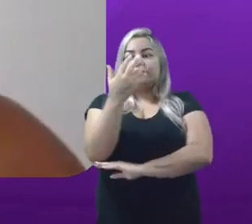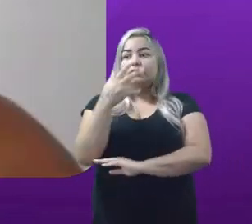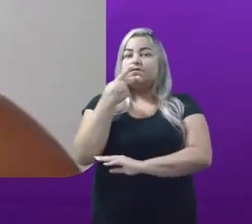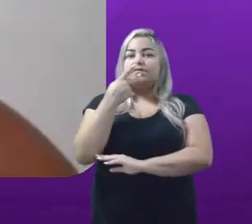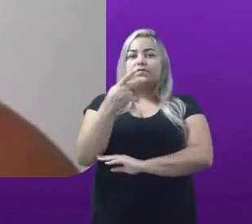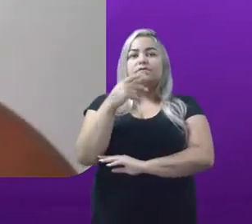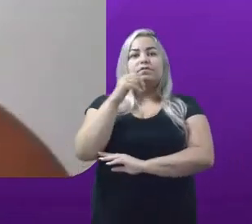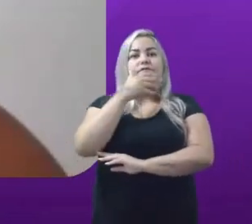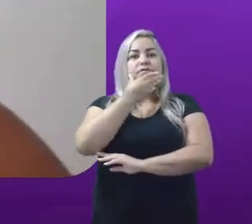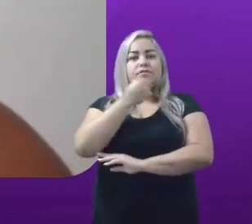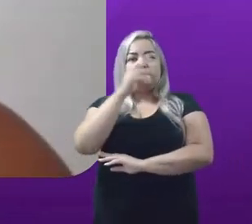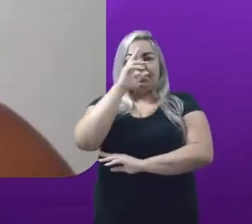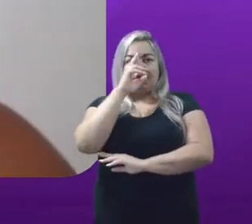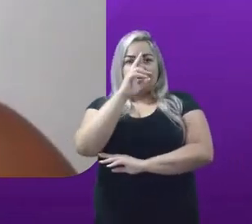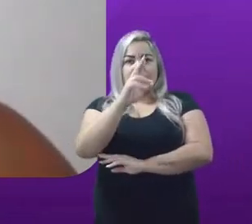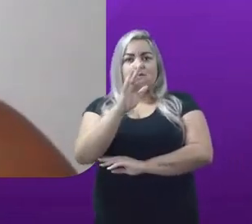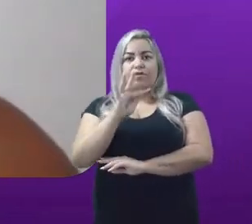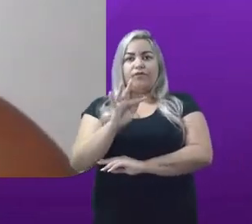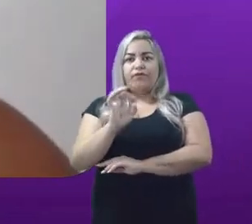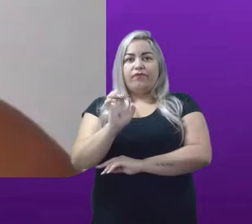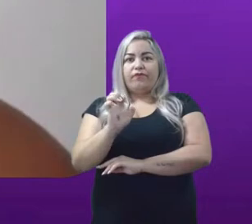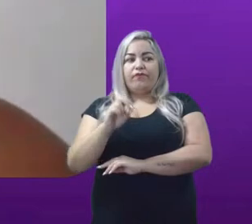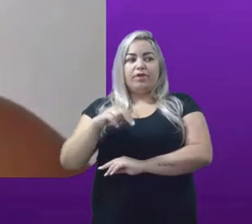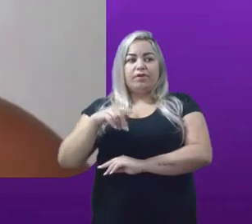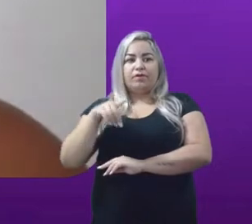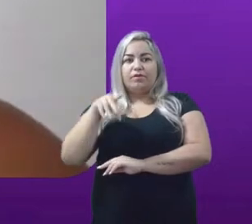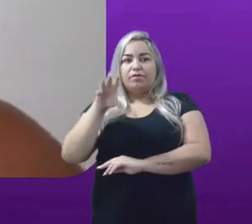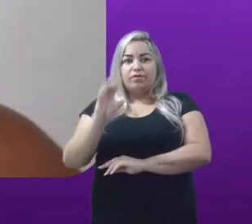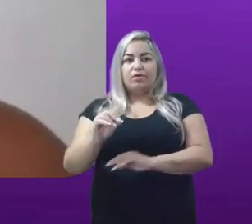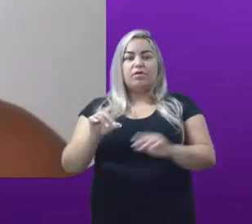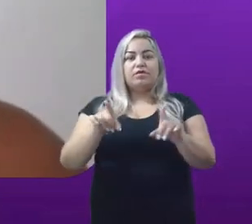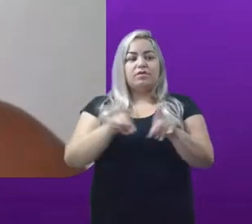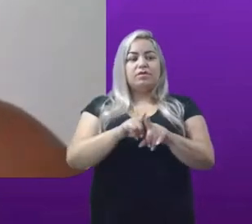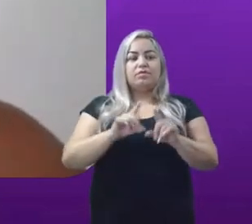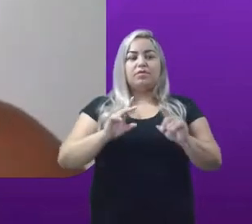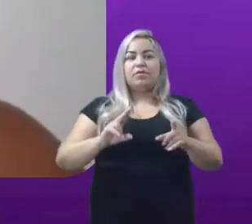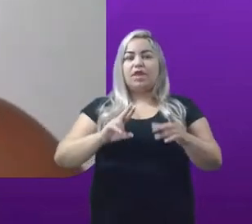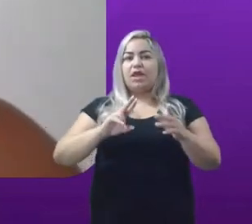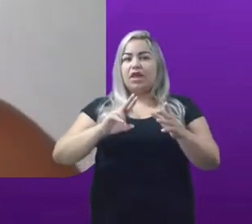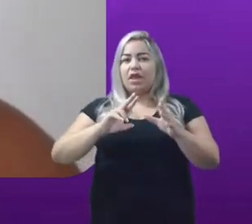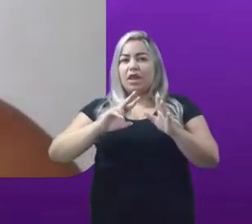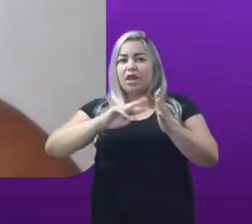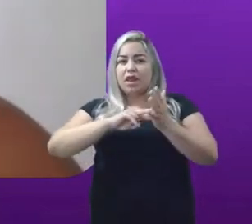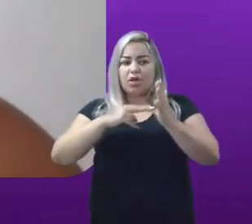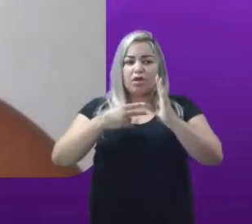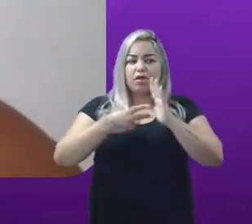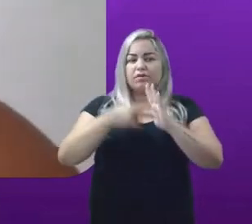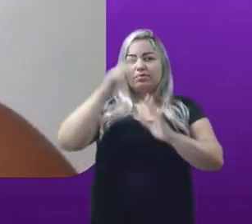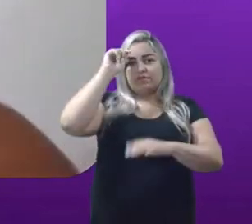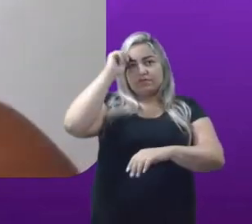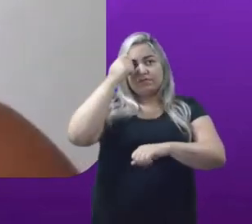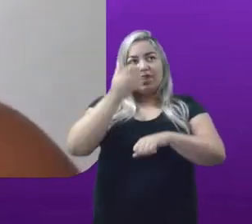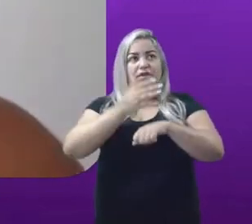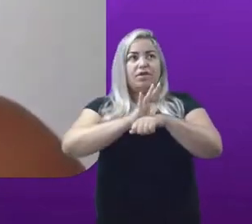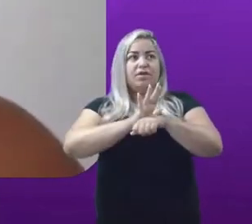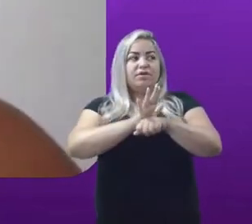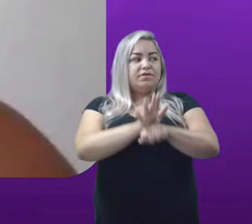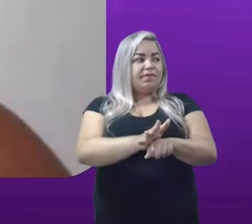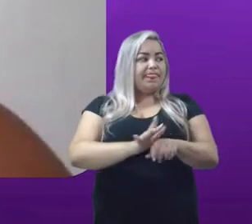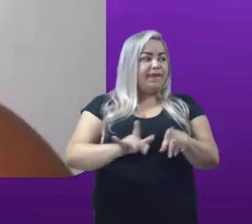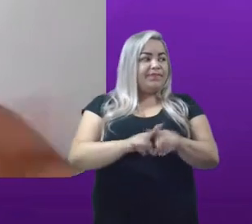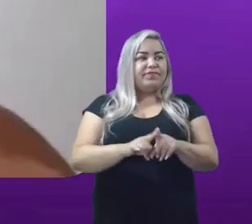seu Fernando não poderia ser mais clara. Trata-se do conceito de racismo ambiental, que é dado por um